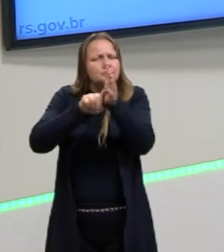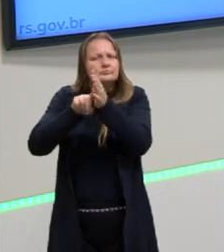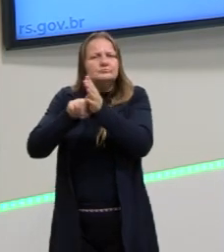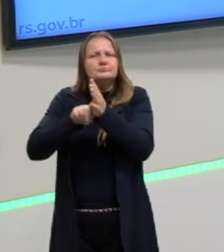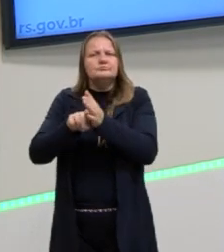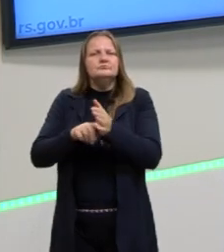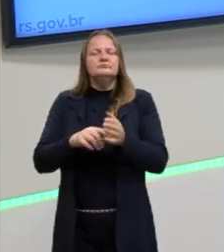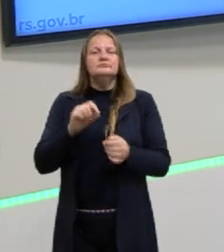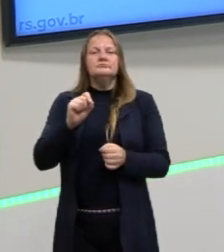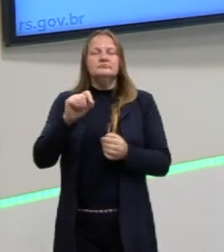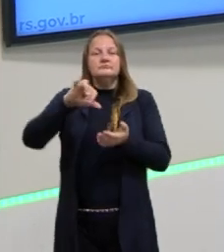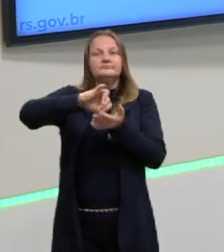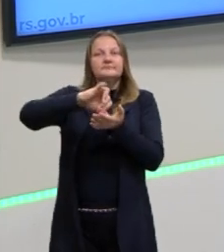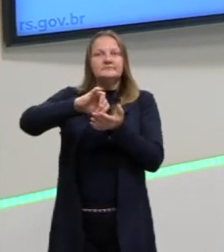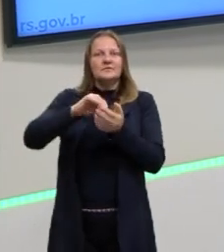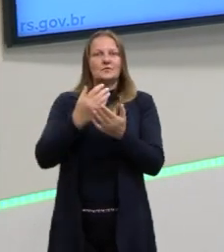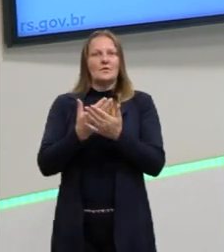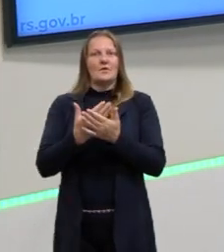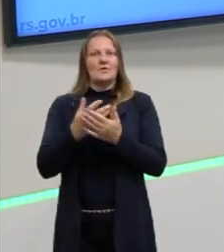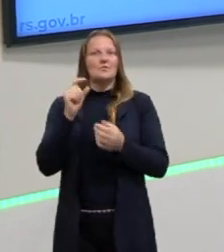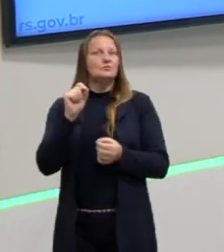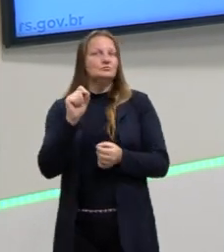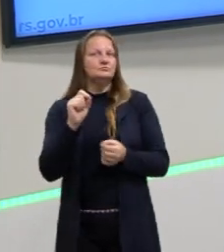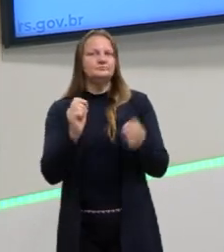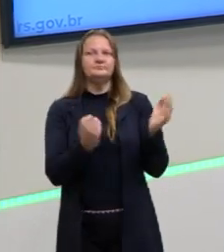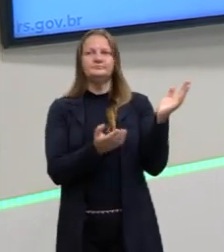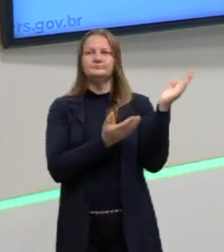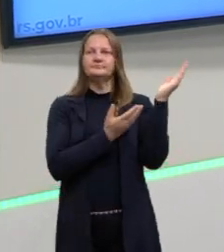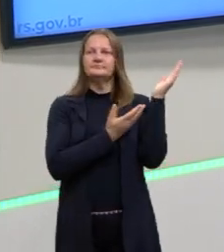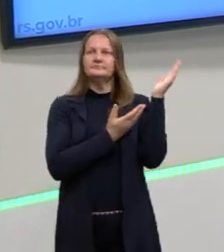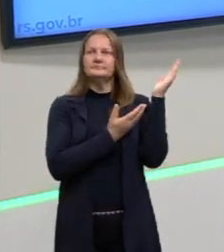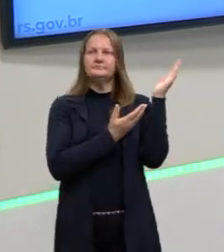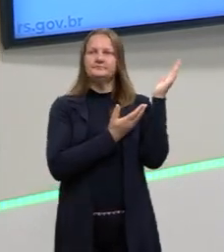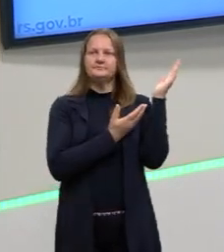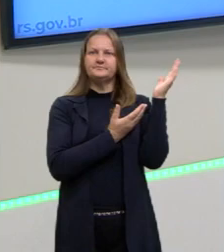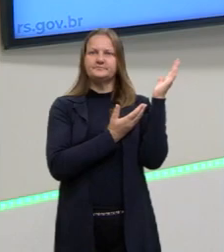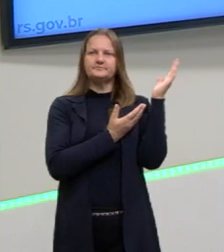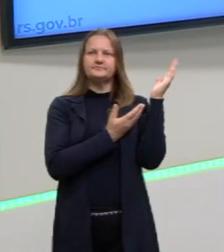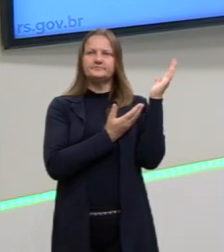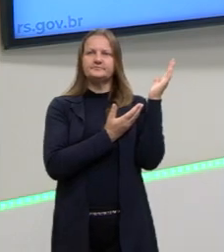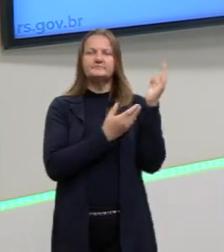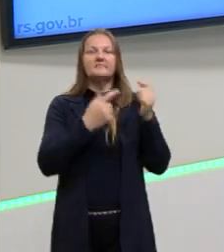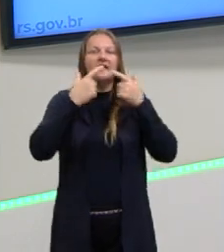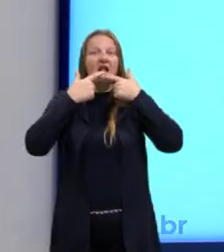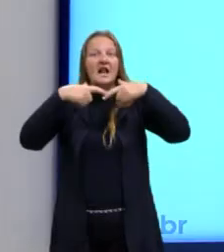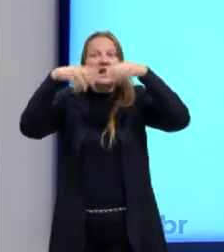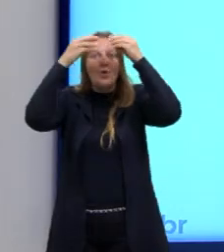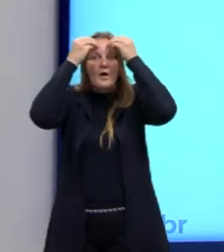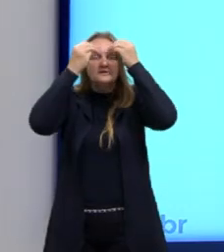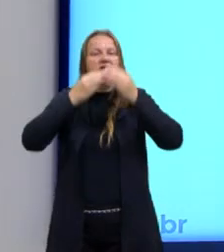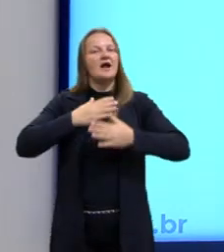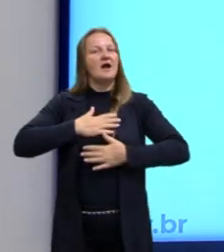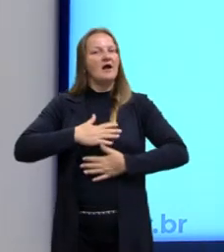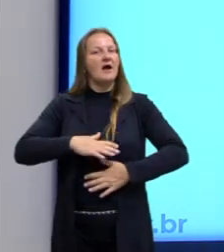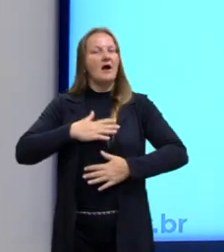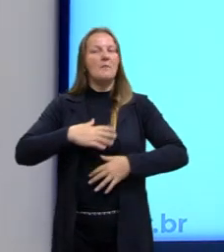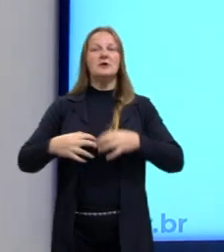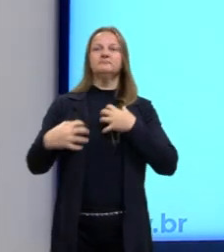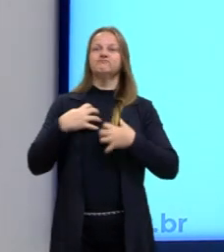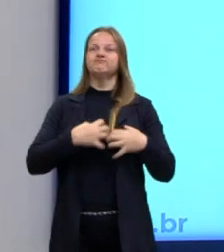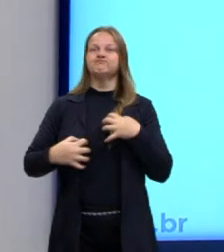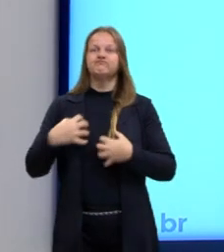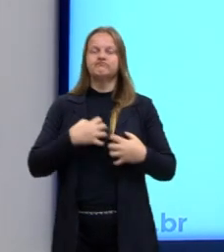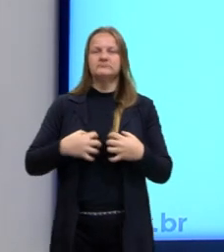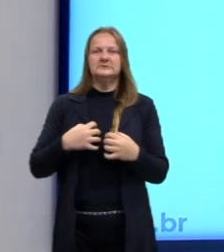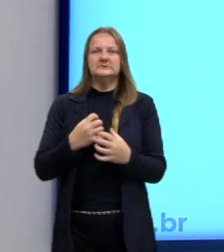os problemas central da nossa aula né olha só como vamos falar de linguagem tenha calma ansiedade a irmã